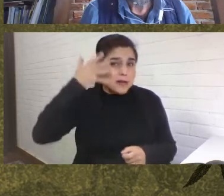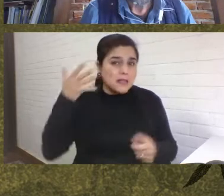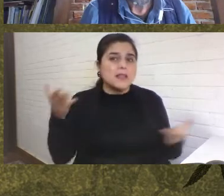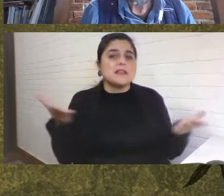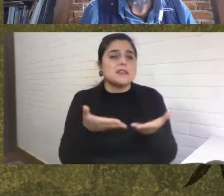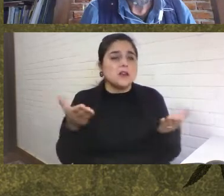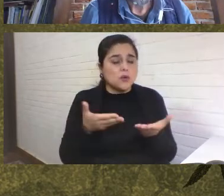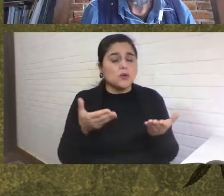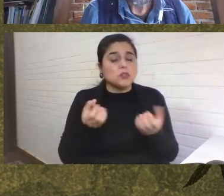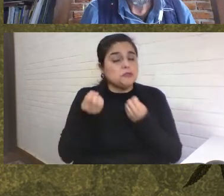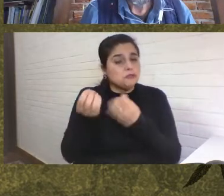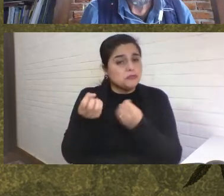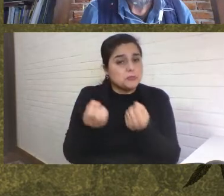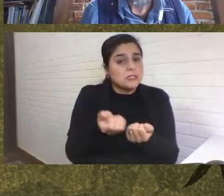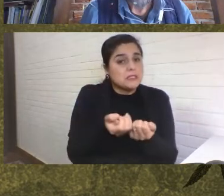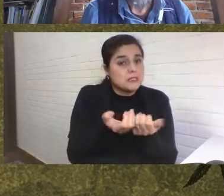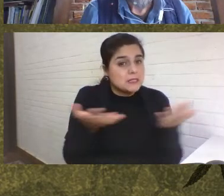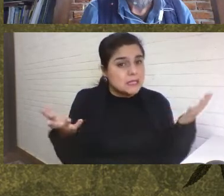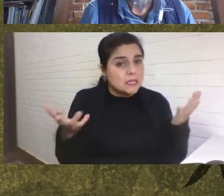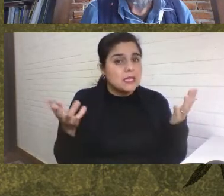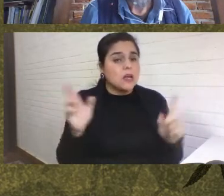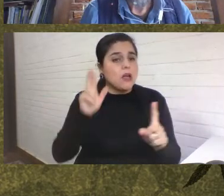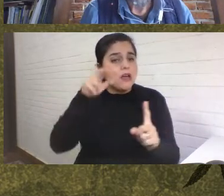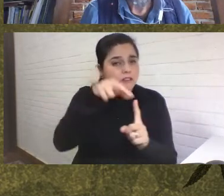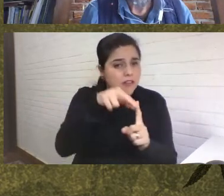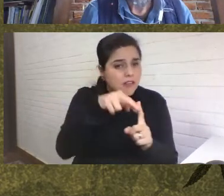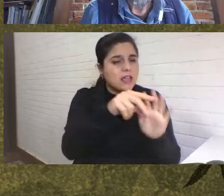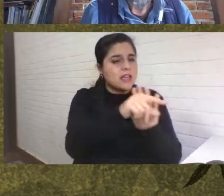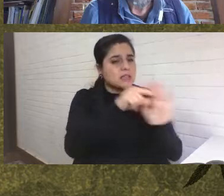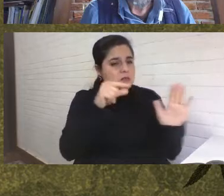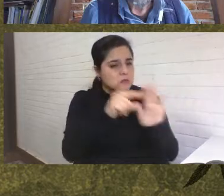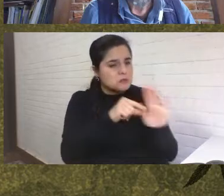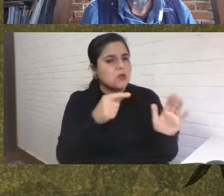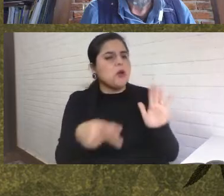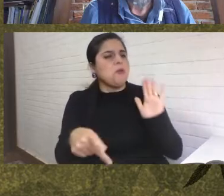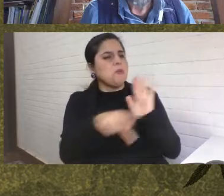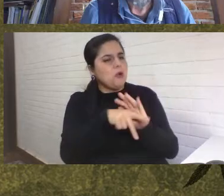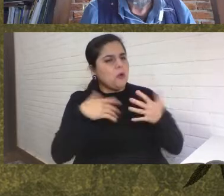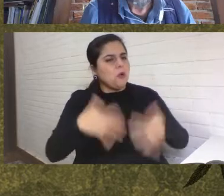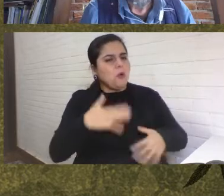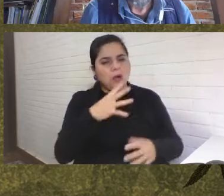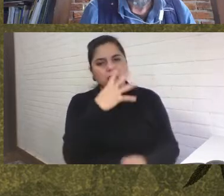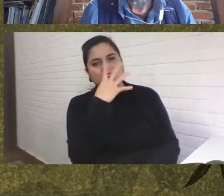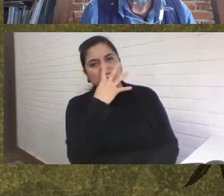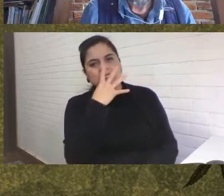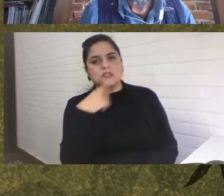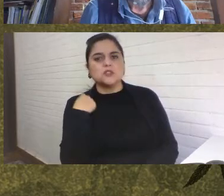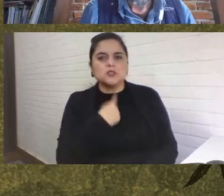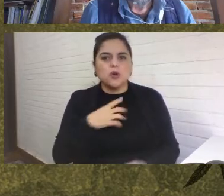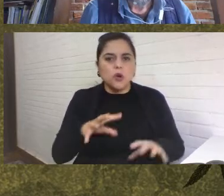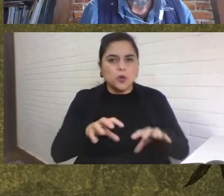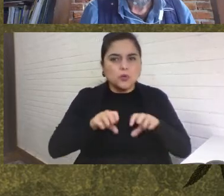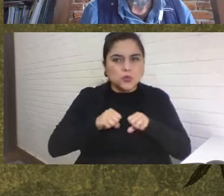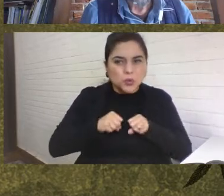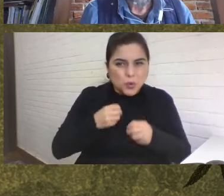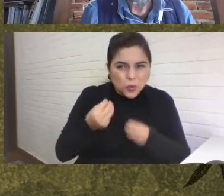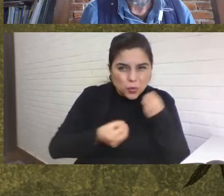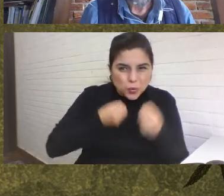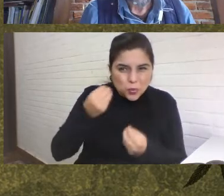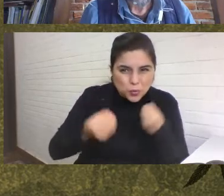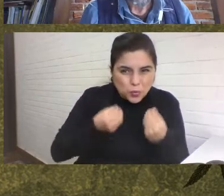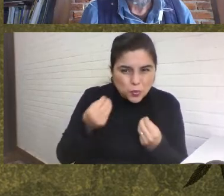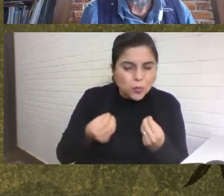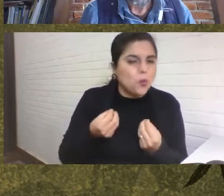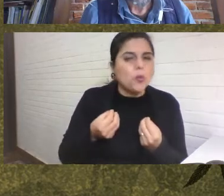e referências para a gente se inspirar, né, e mudarmos, fortalecer essa mudança nas